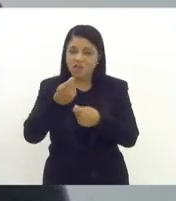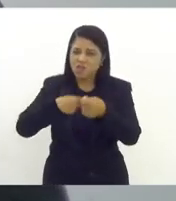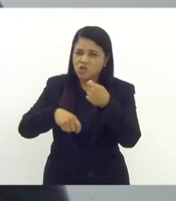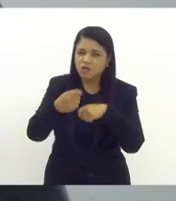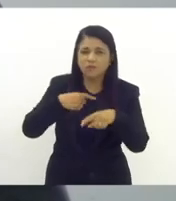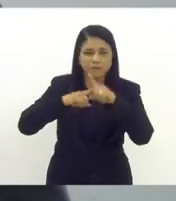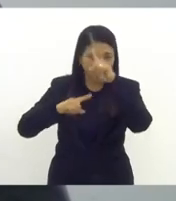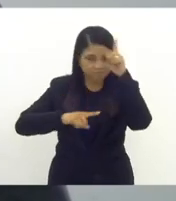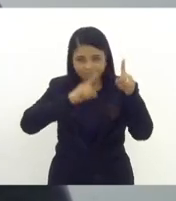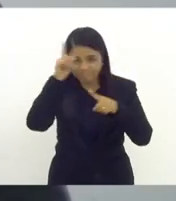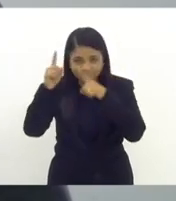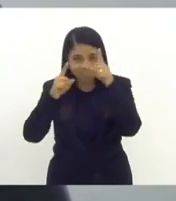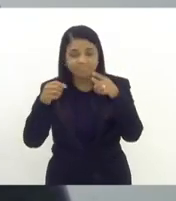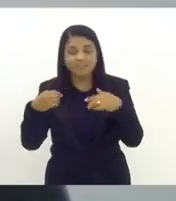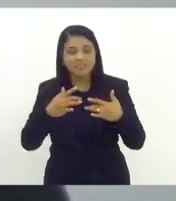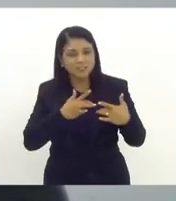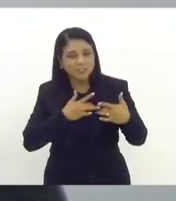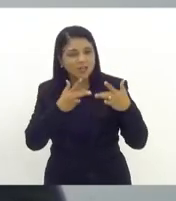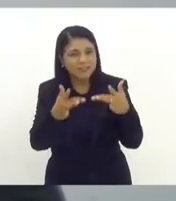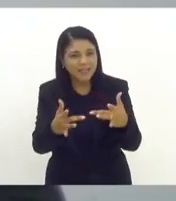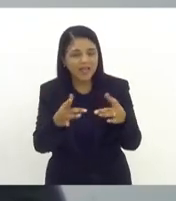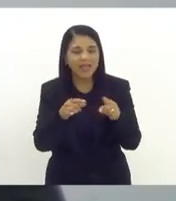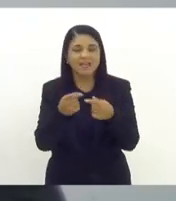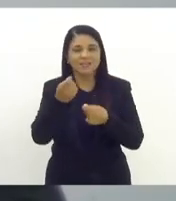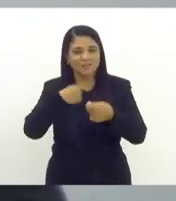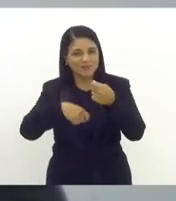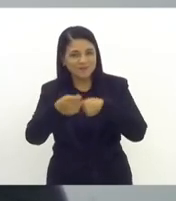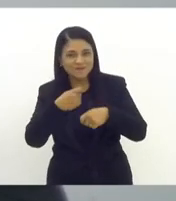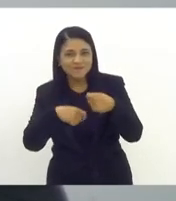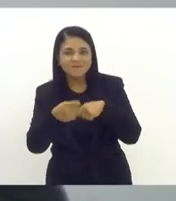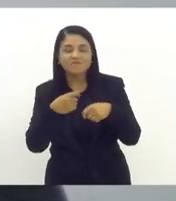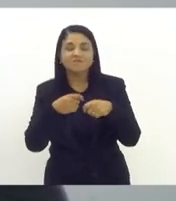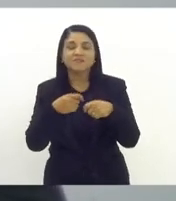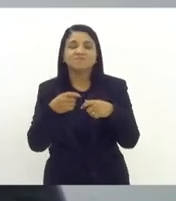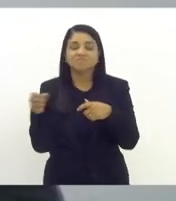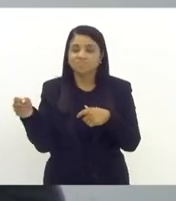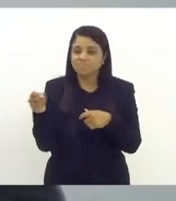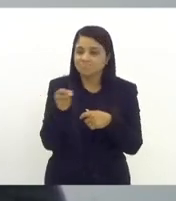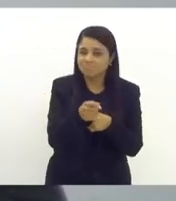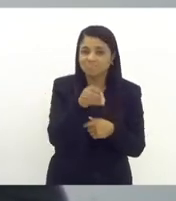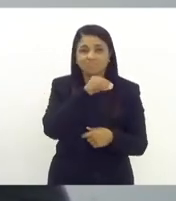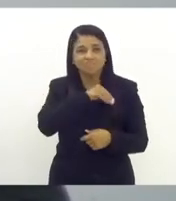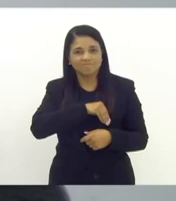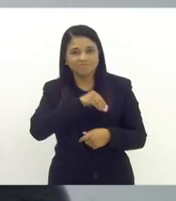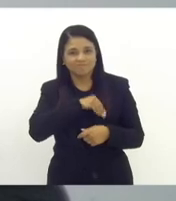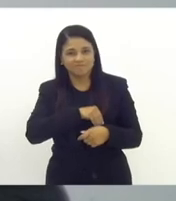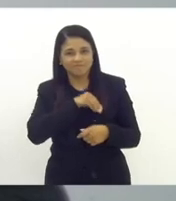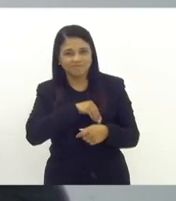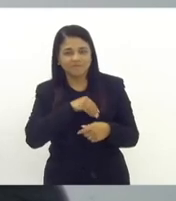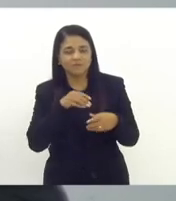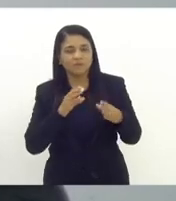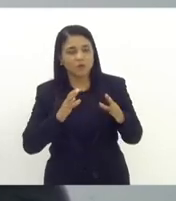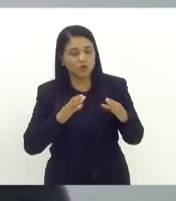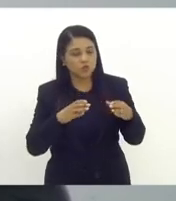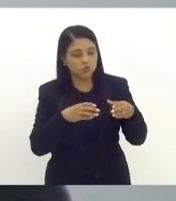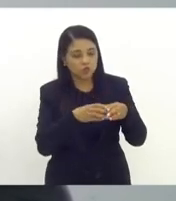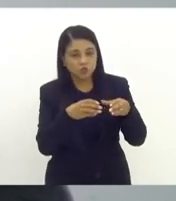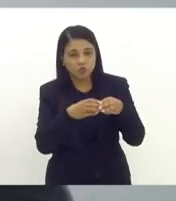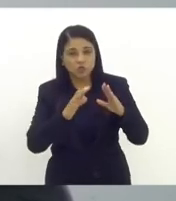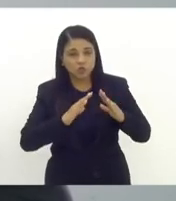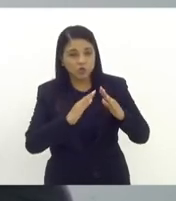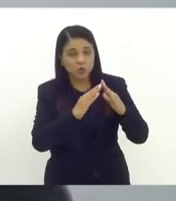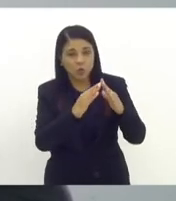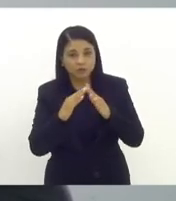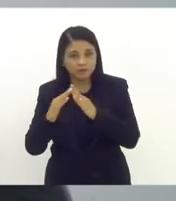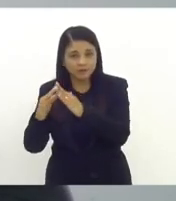criativa economia solidária gerar emprego e para nossas comunidades formação